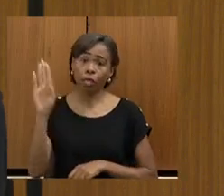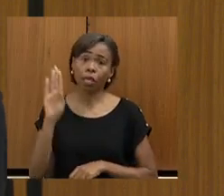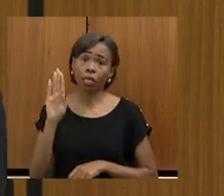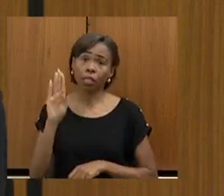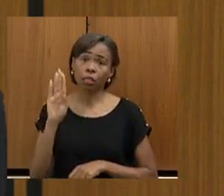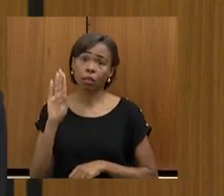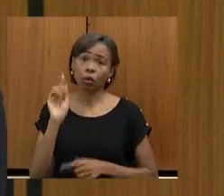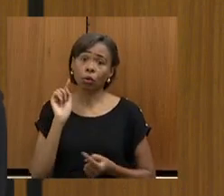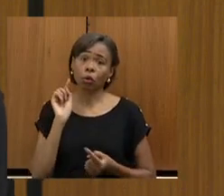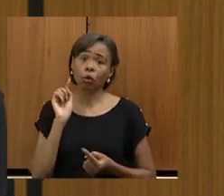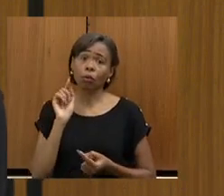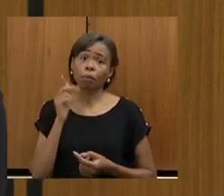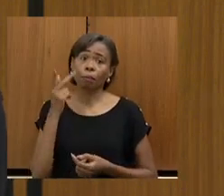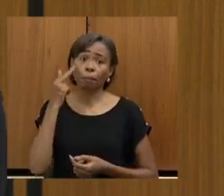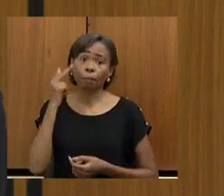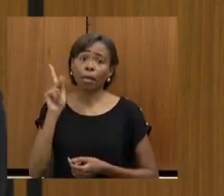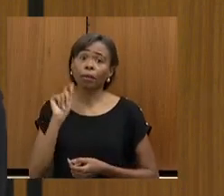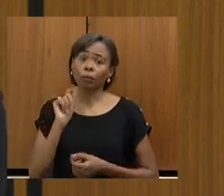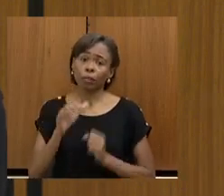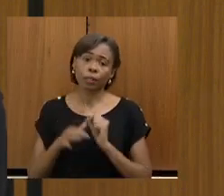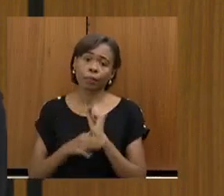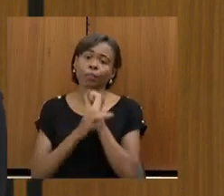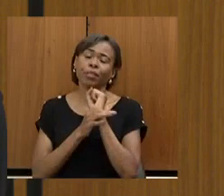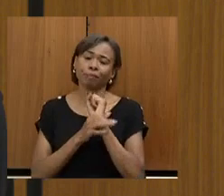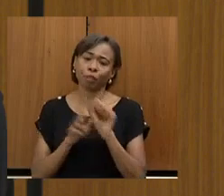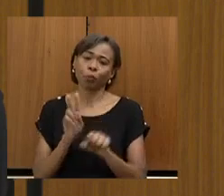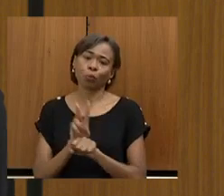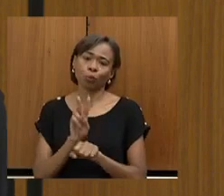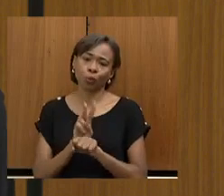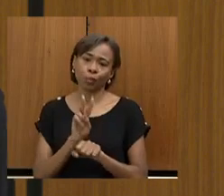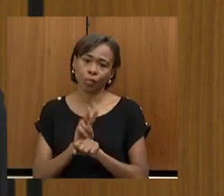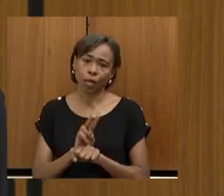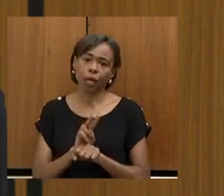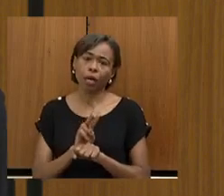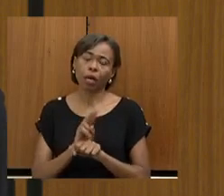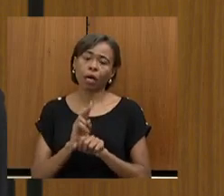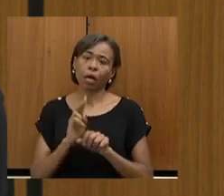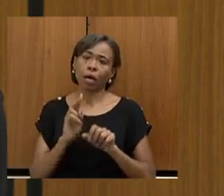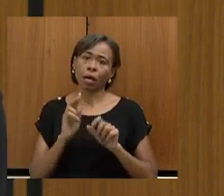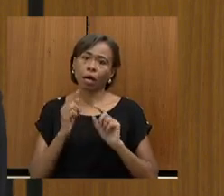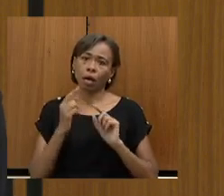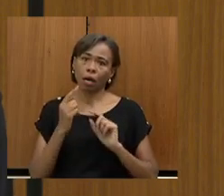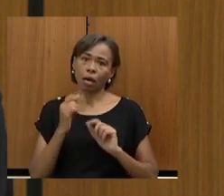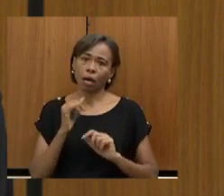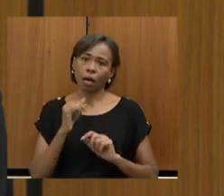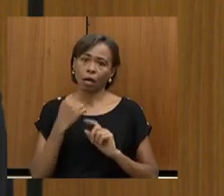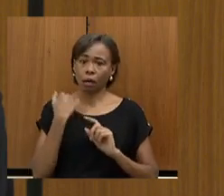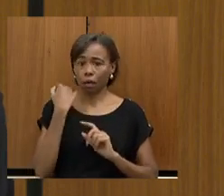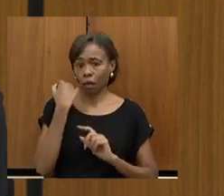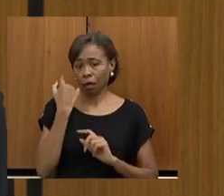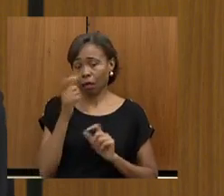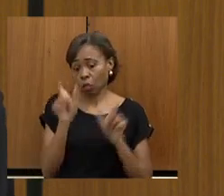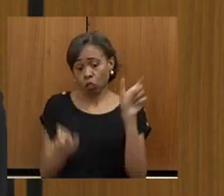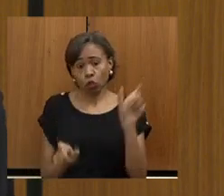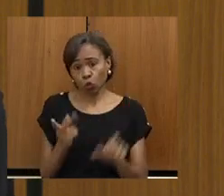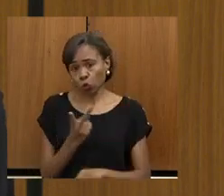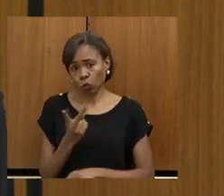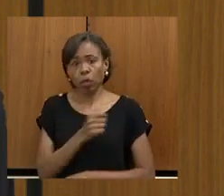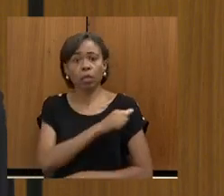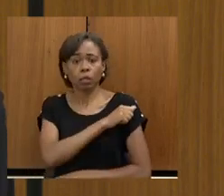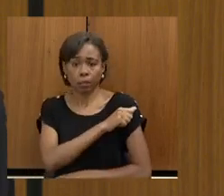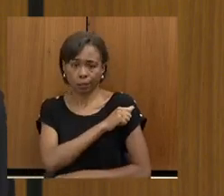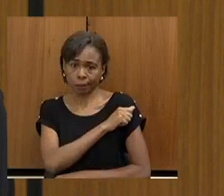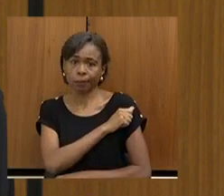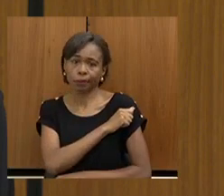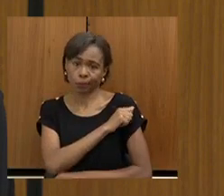fins de preservar a integridade, imagem, o direito à imagem dessas duas crianças. Essas crianças